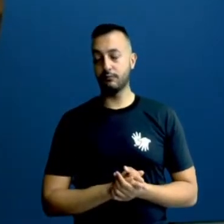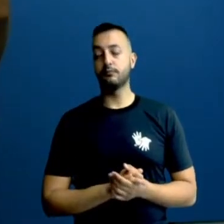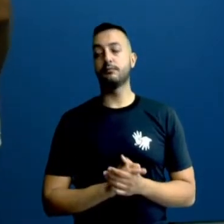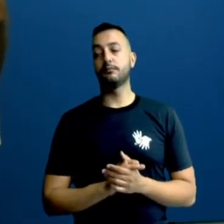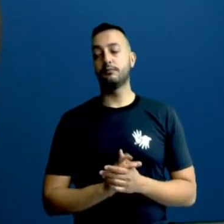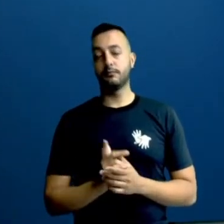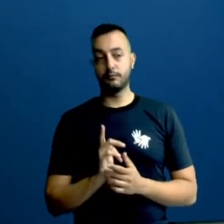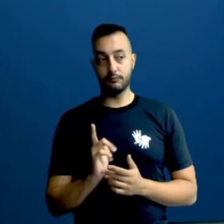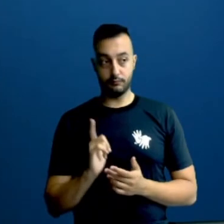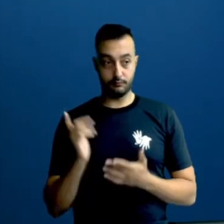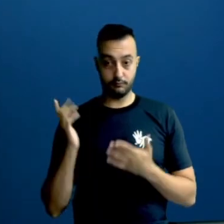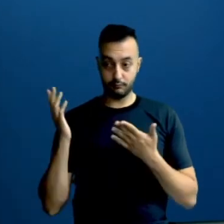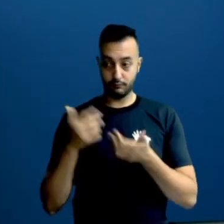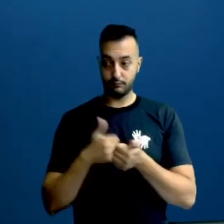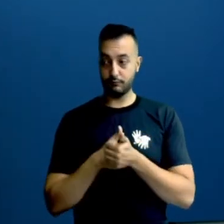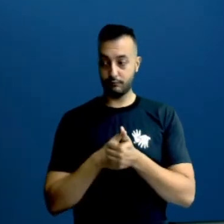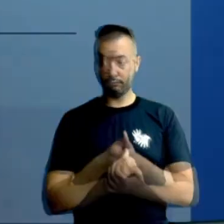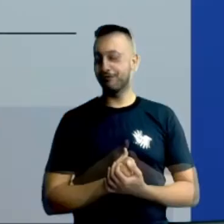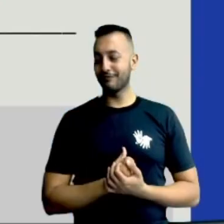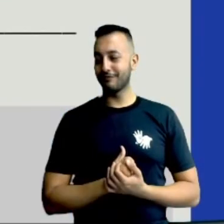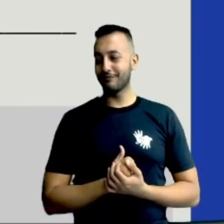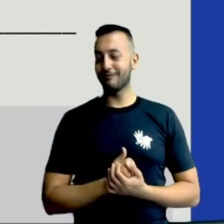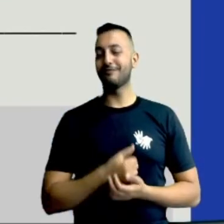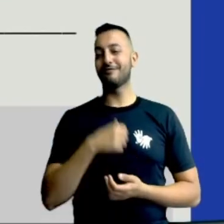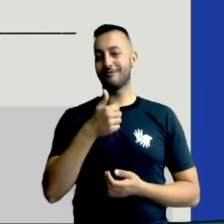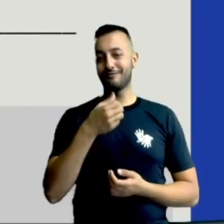Então aqui, ó, acompanha na tela.